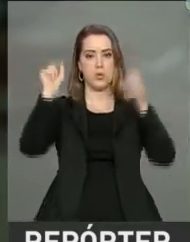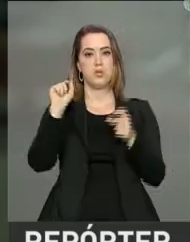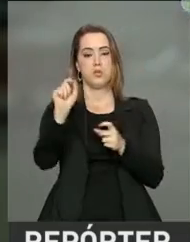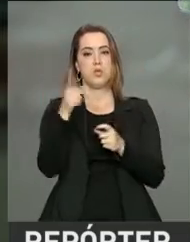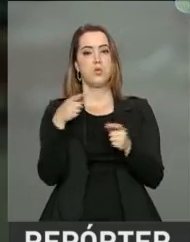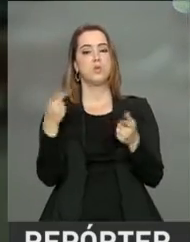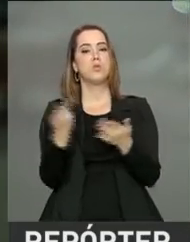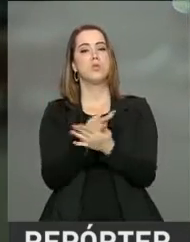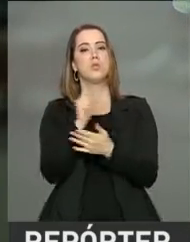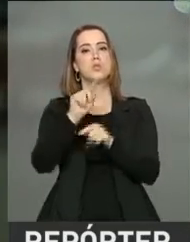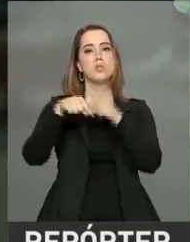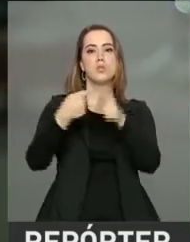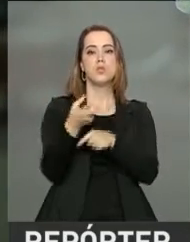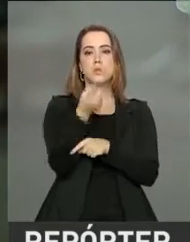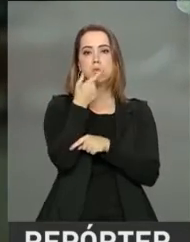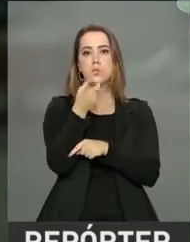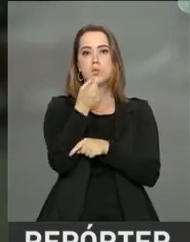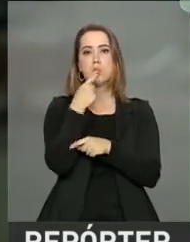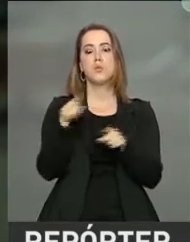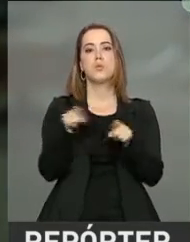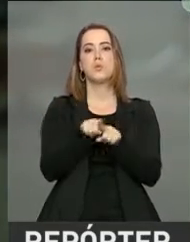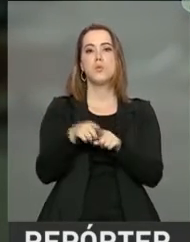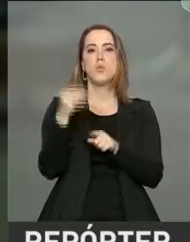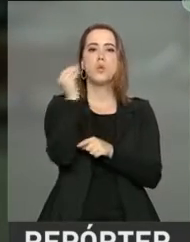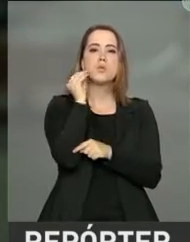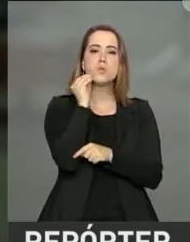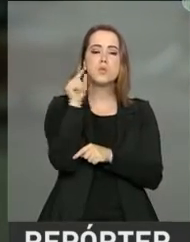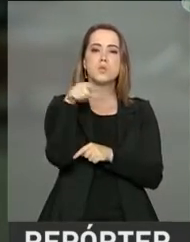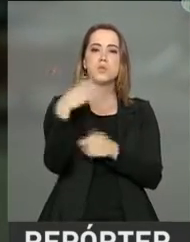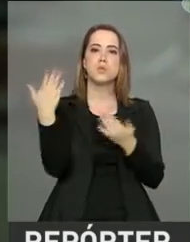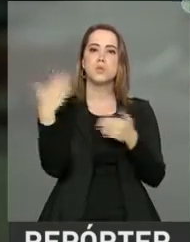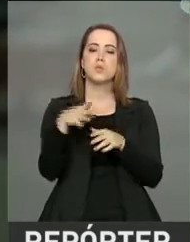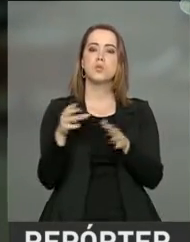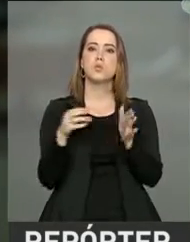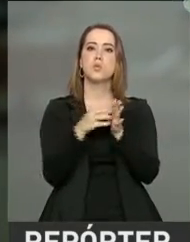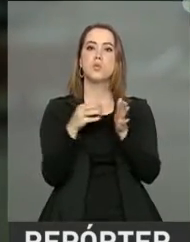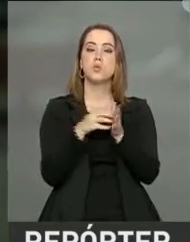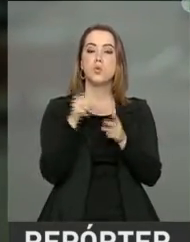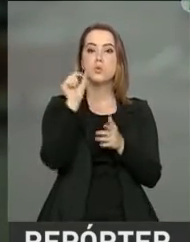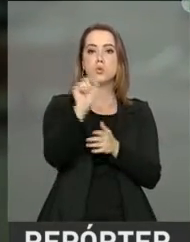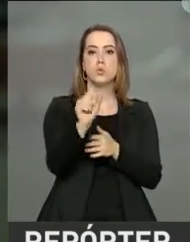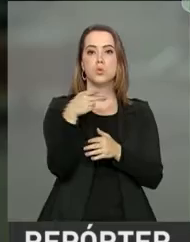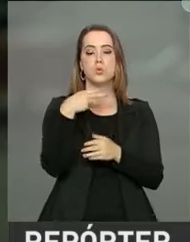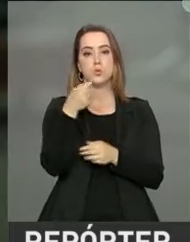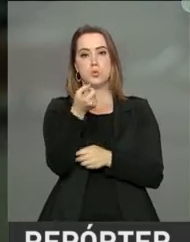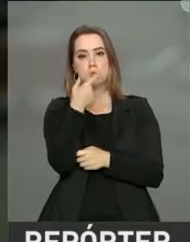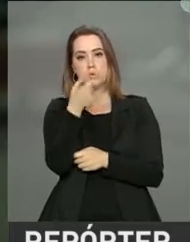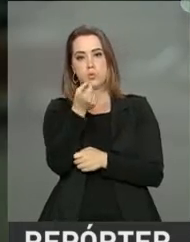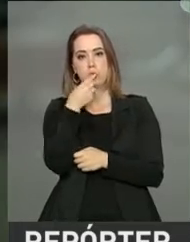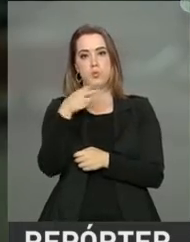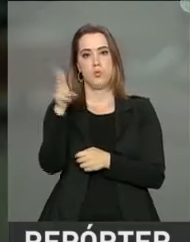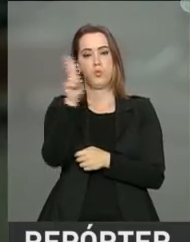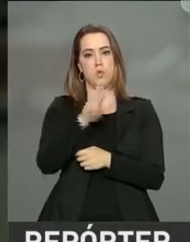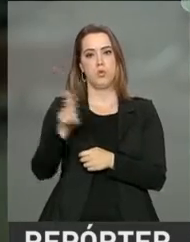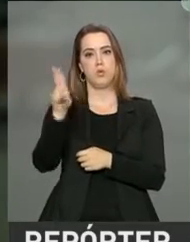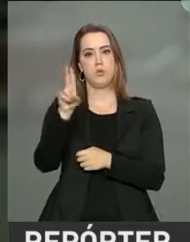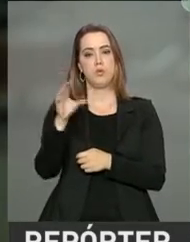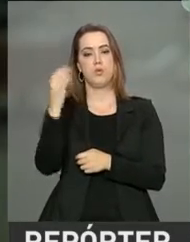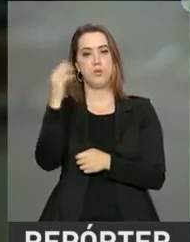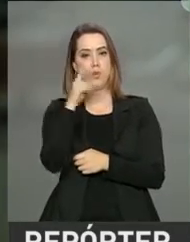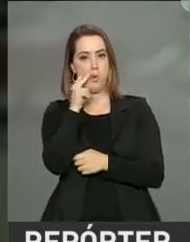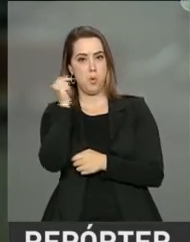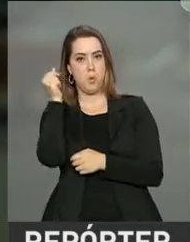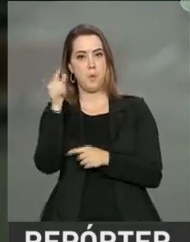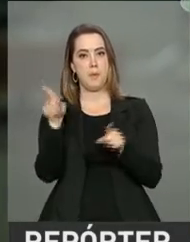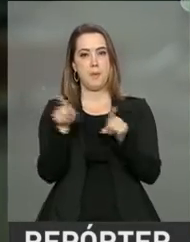medicação no corpo. Os testes foram feitos pelas equipes do Núcleo de Pesquisa e Desenvolvimento de Medicamentos da Universidade Federal do Ceará